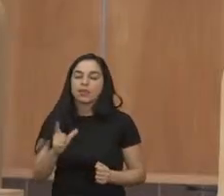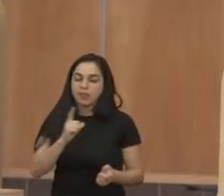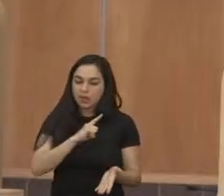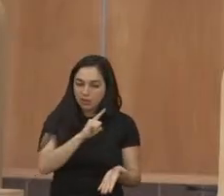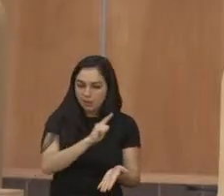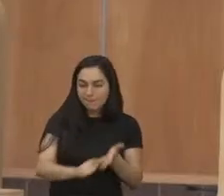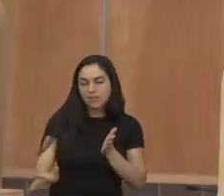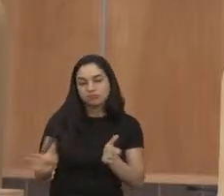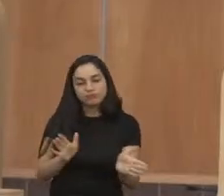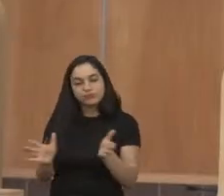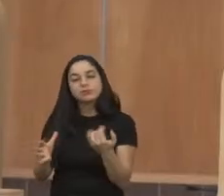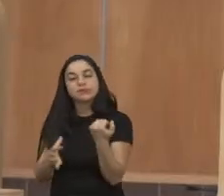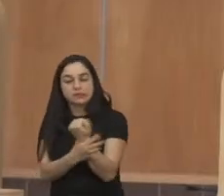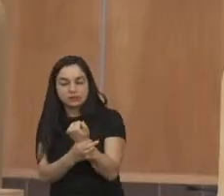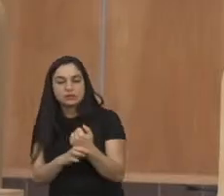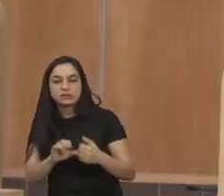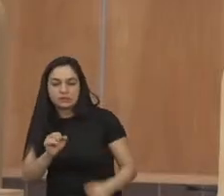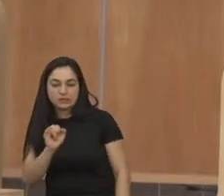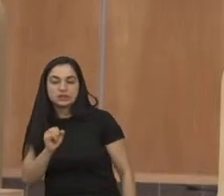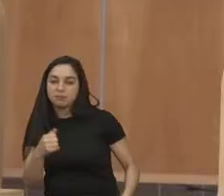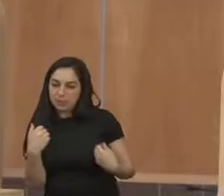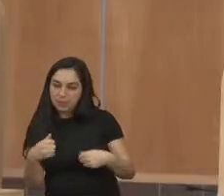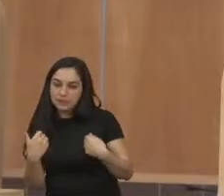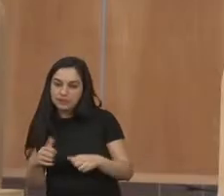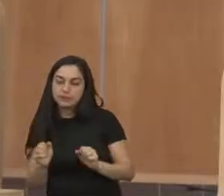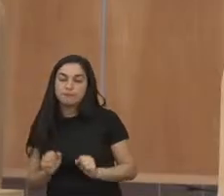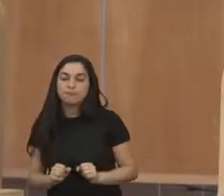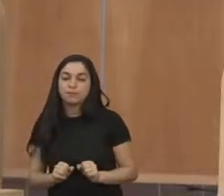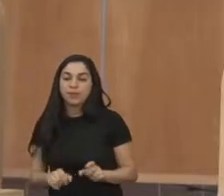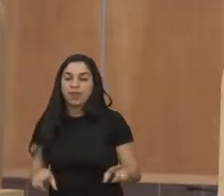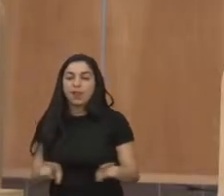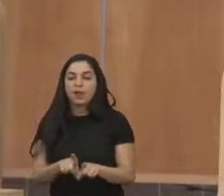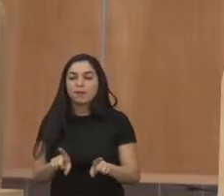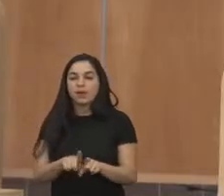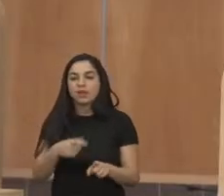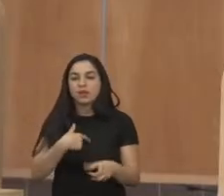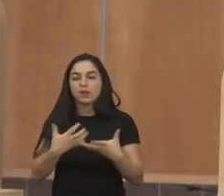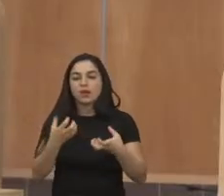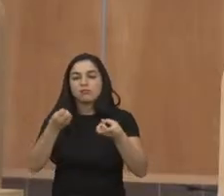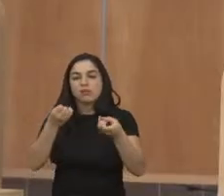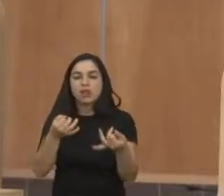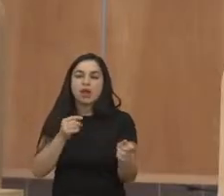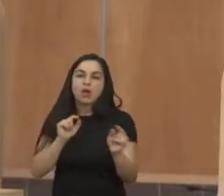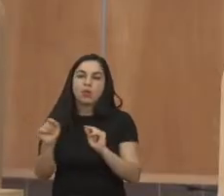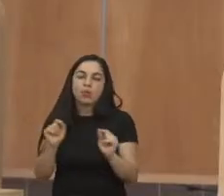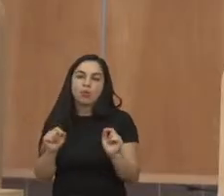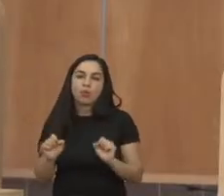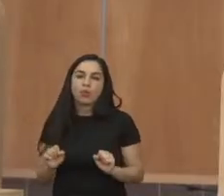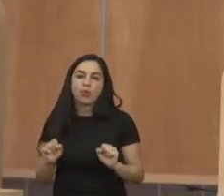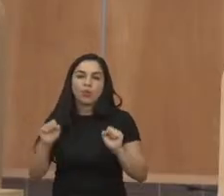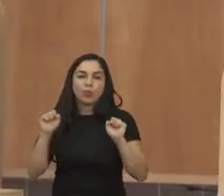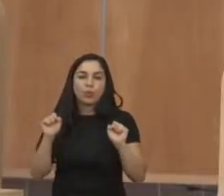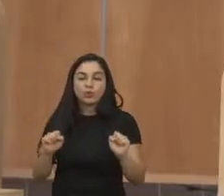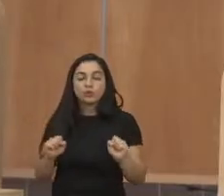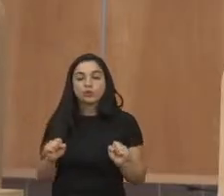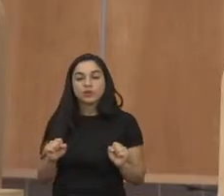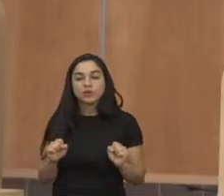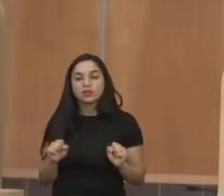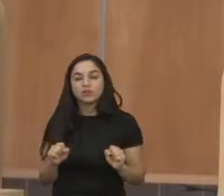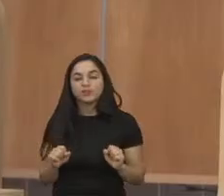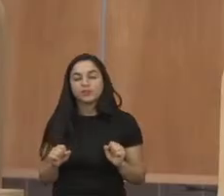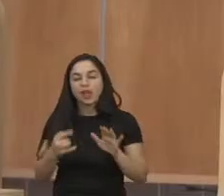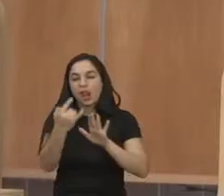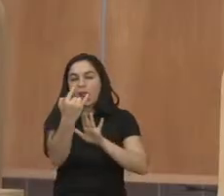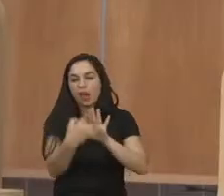e de segurança. Outra mudança também a ser destacada aqui, que eu queria pontuar, é a possibilidade da concessão do